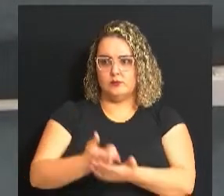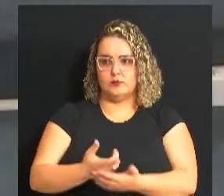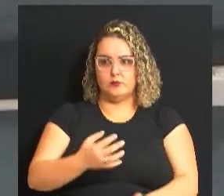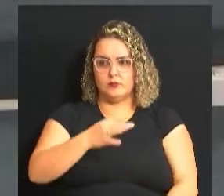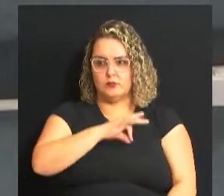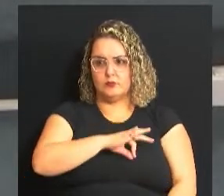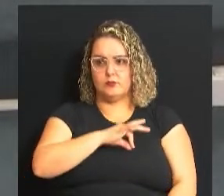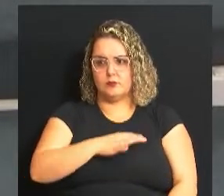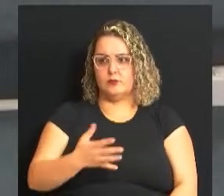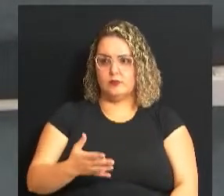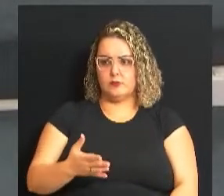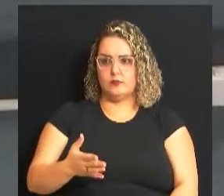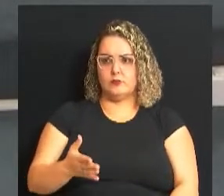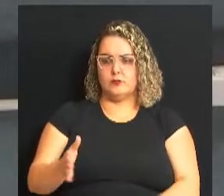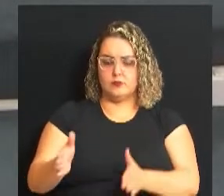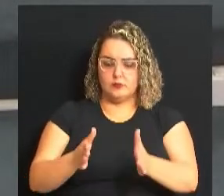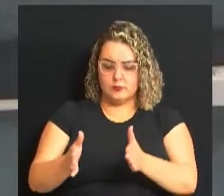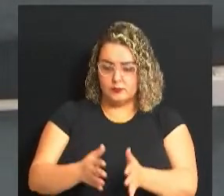partir dessa faixa, desculpa.